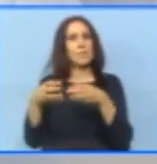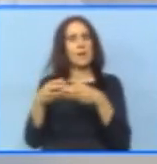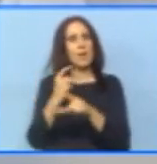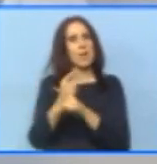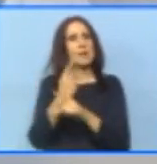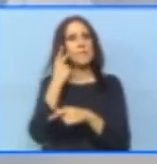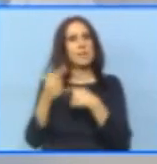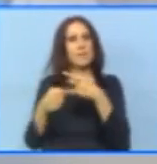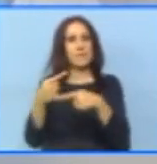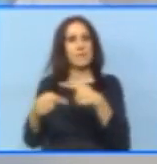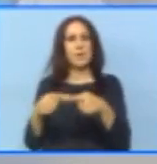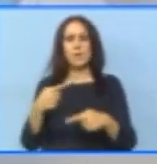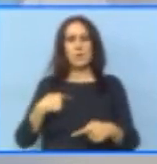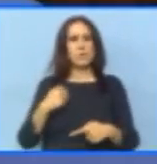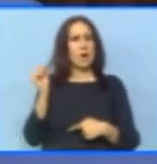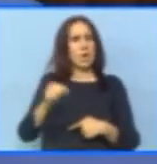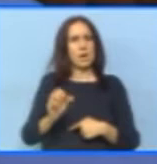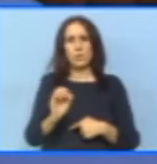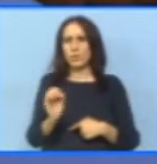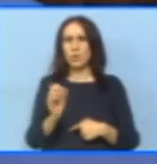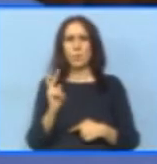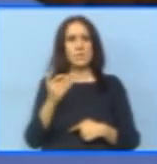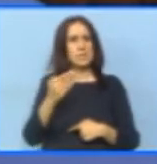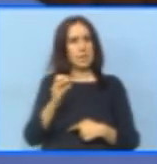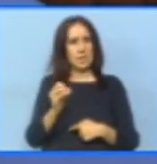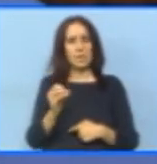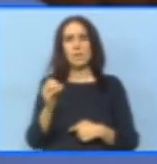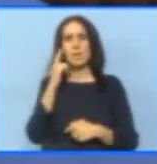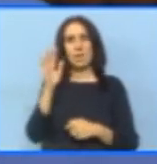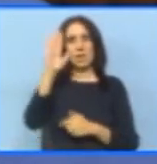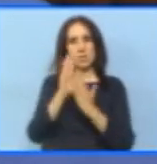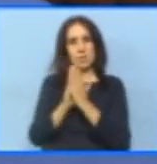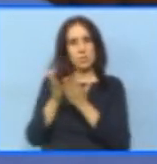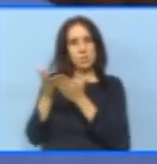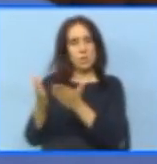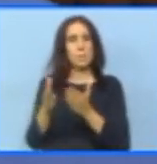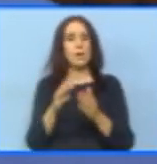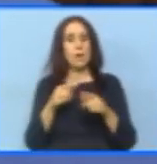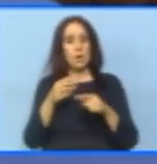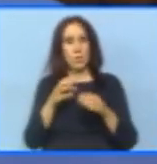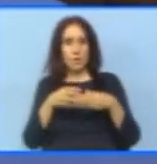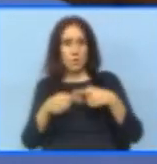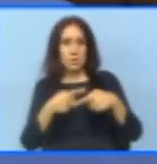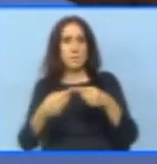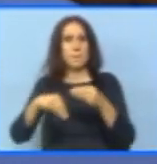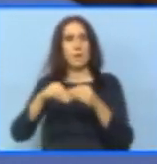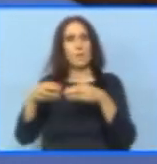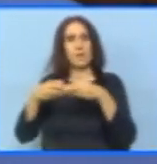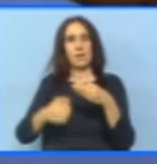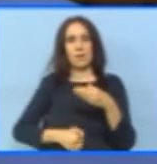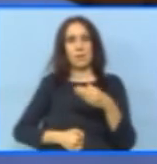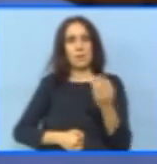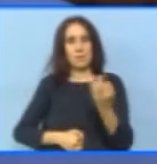mantenha viva. E nunca deixámos, ao longo destes 70 anos, de ajudar esta Igreja de Leste, tanto a comunidade ortodoxa como a comunidade católica,